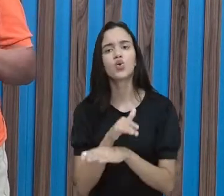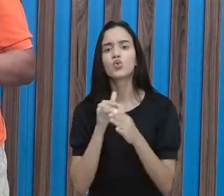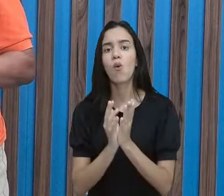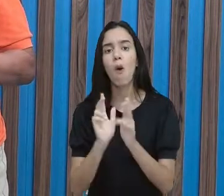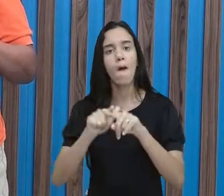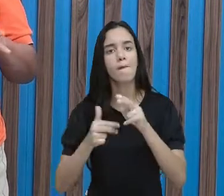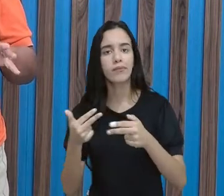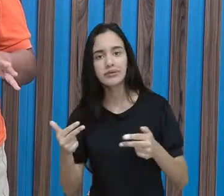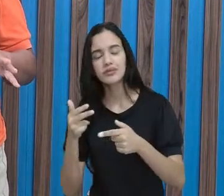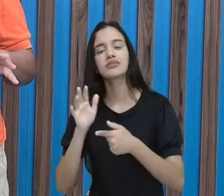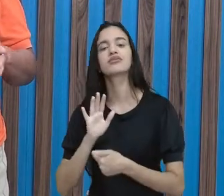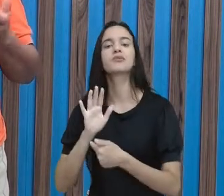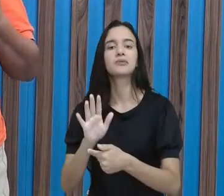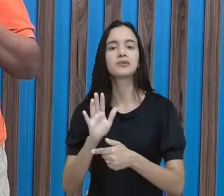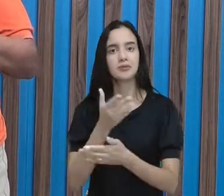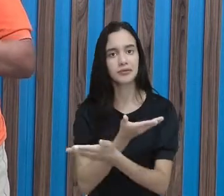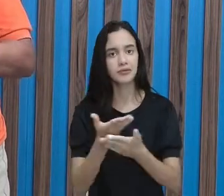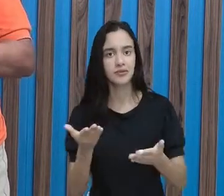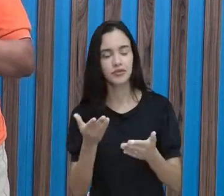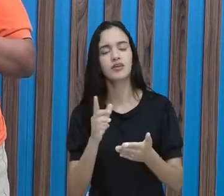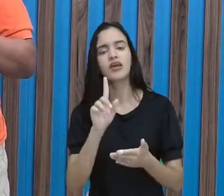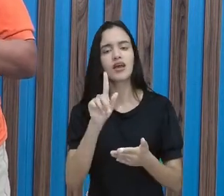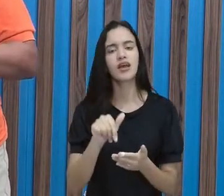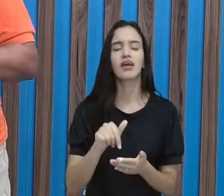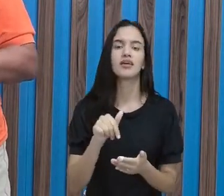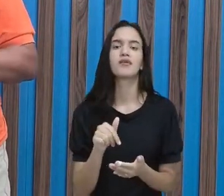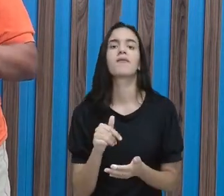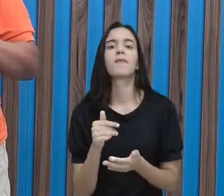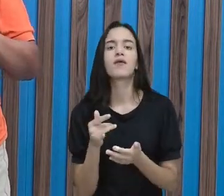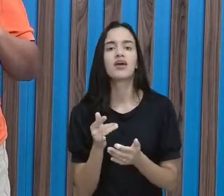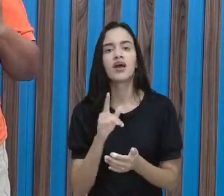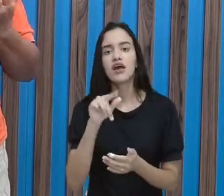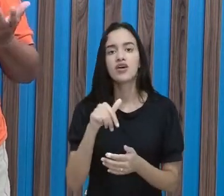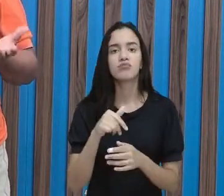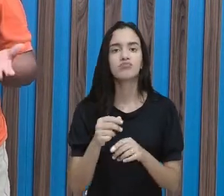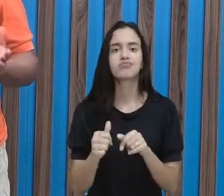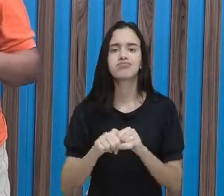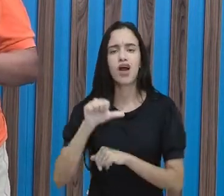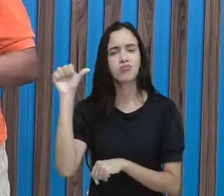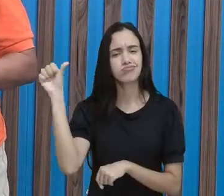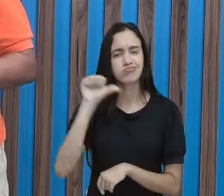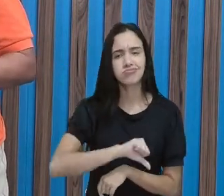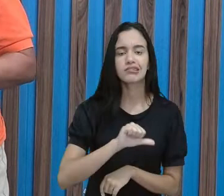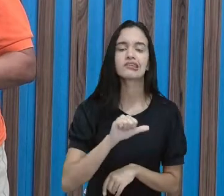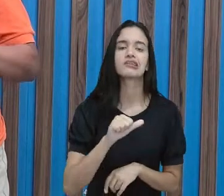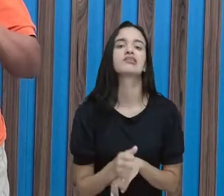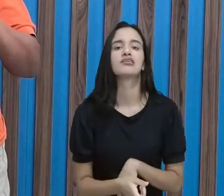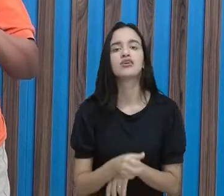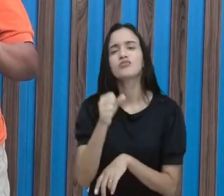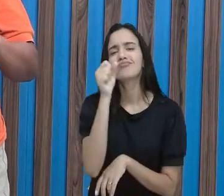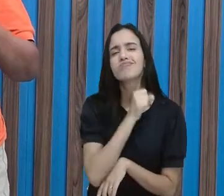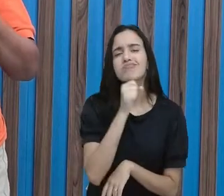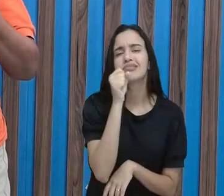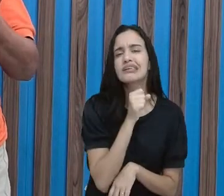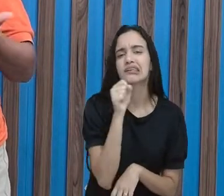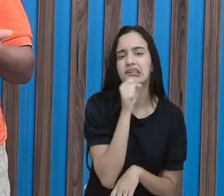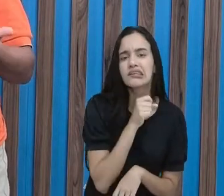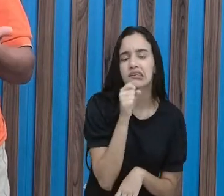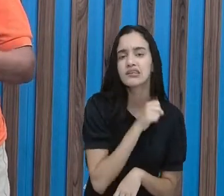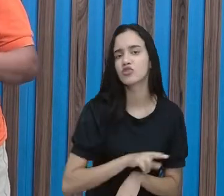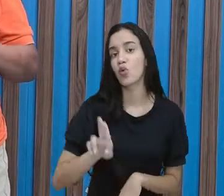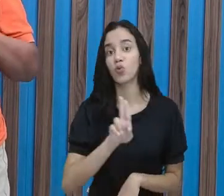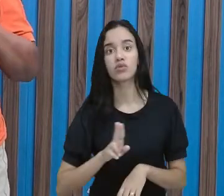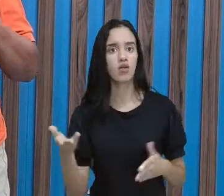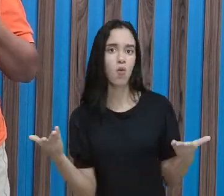eu mostrei para vocês, eles já estão obsoletos, podemos dizer assim, já não são